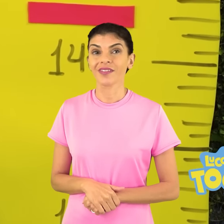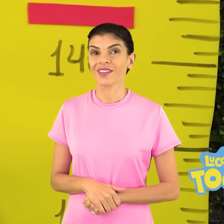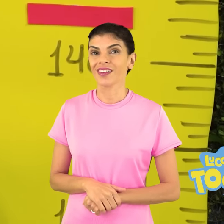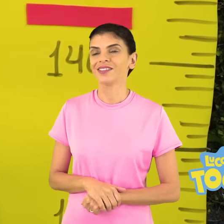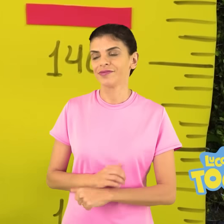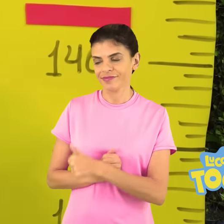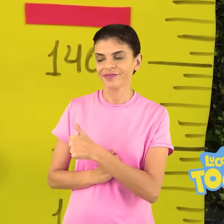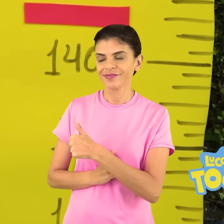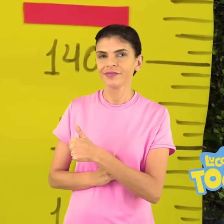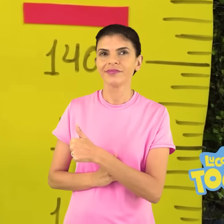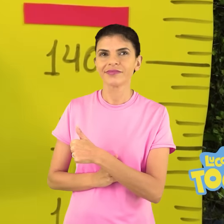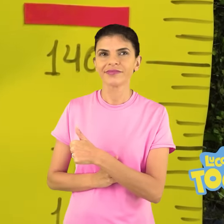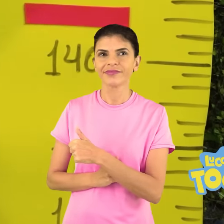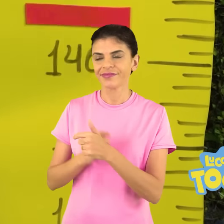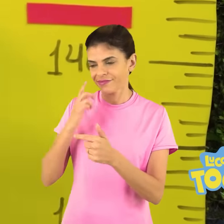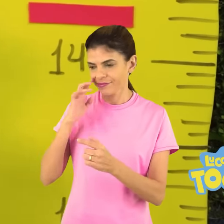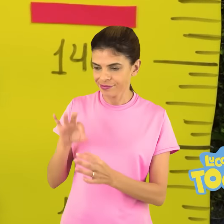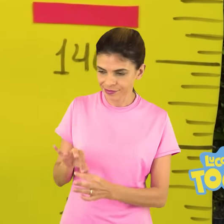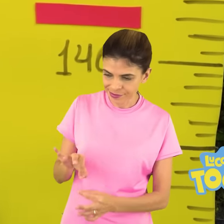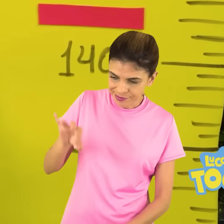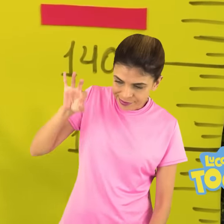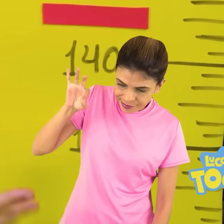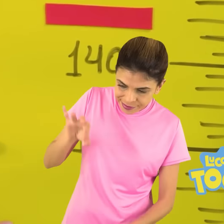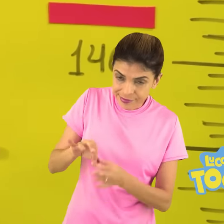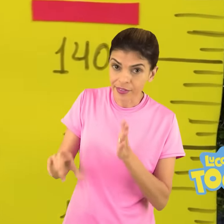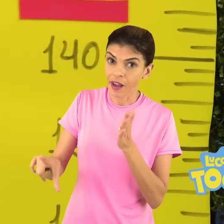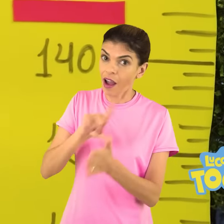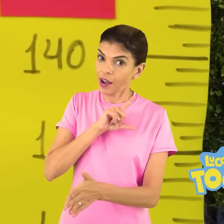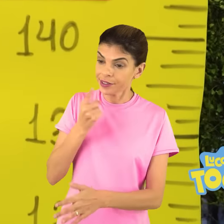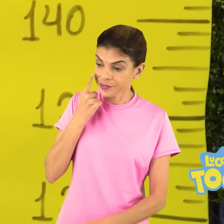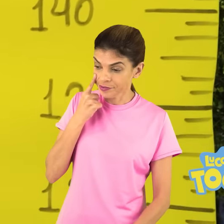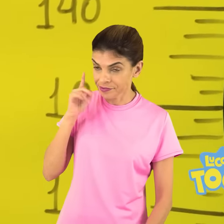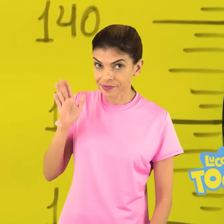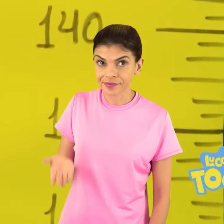Claro, mas antes você precisa se medir.